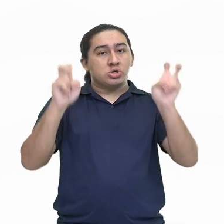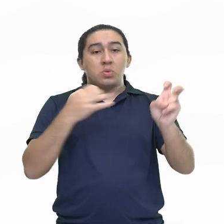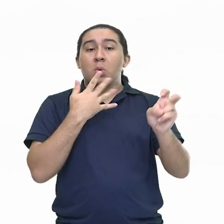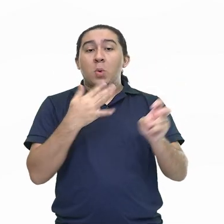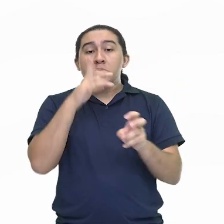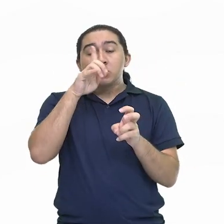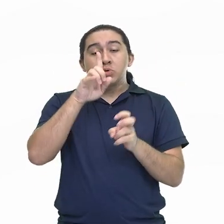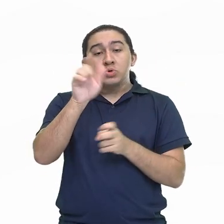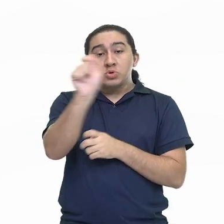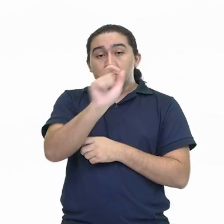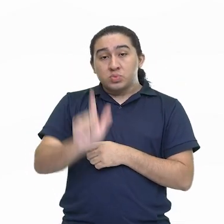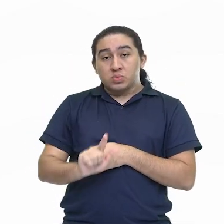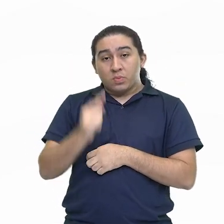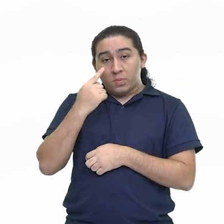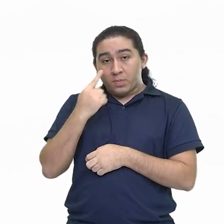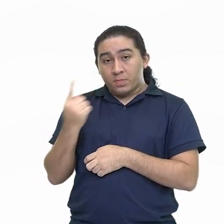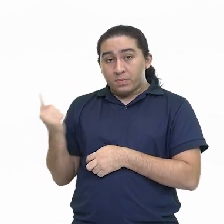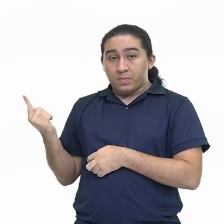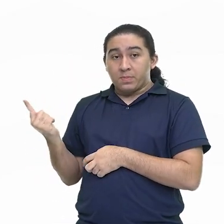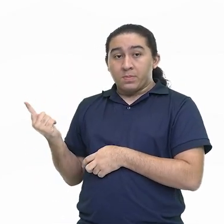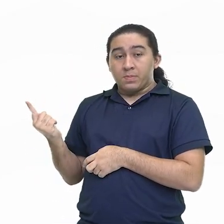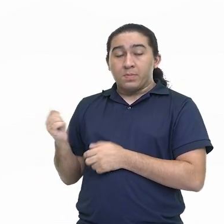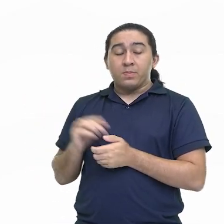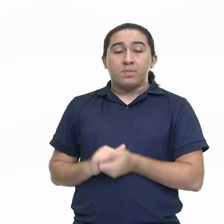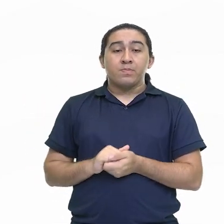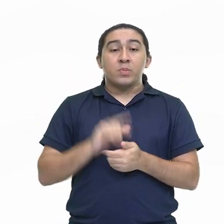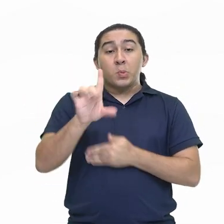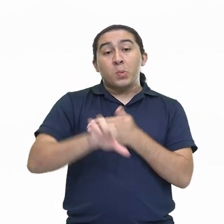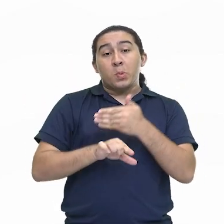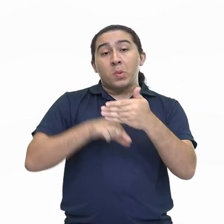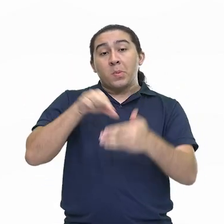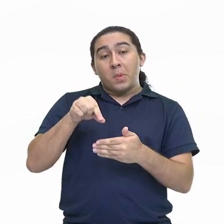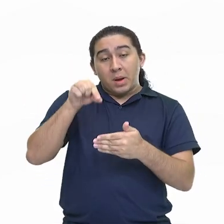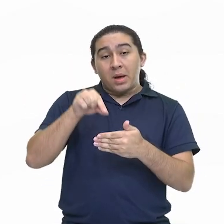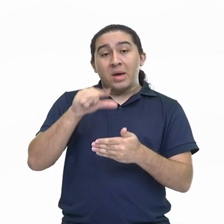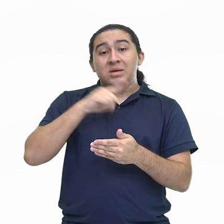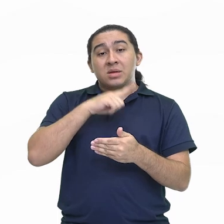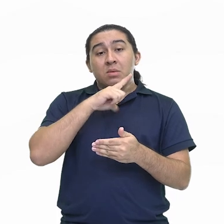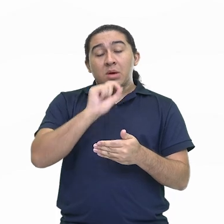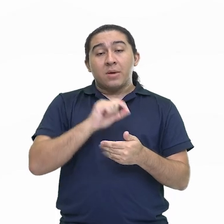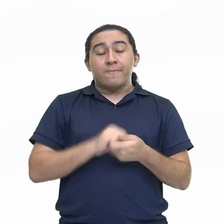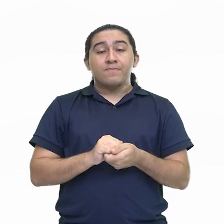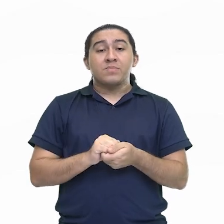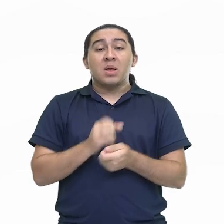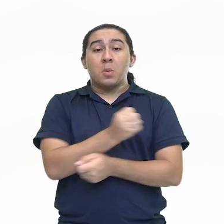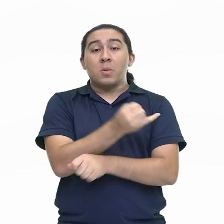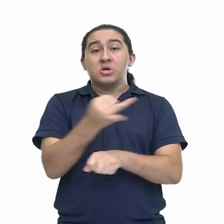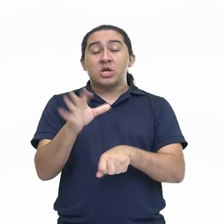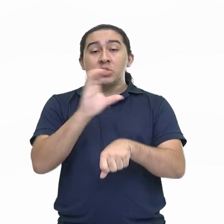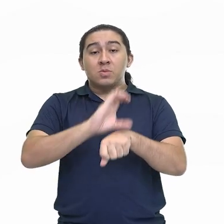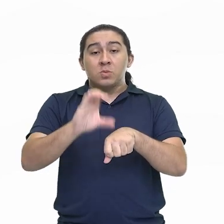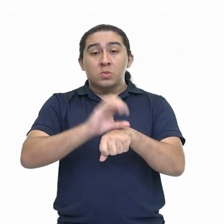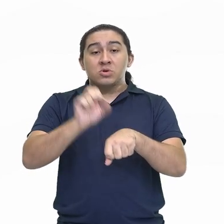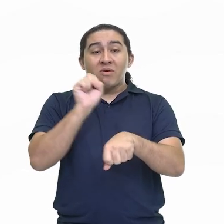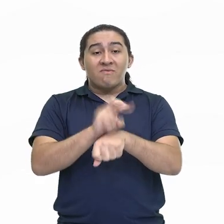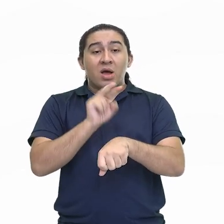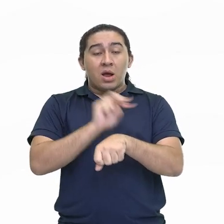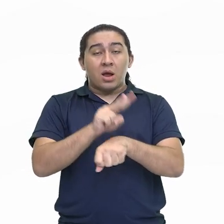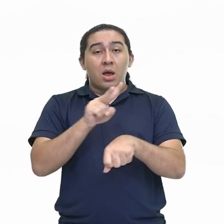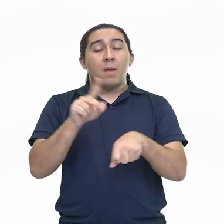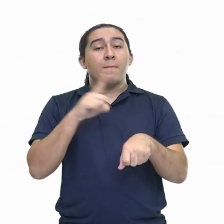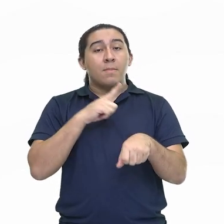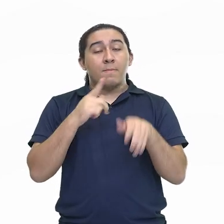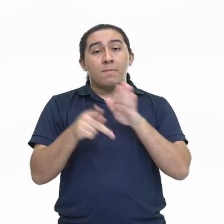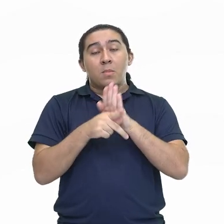veja que nós temos aqui, o EA aumenta o número de cursos e vagas para